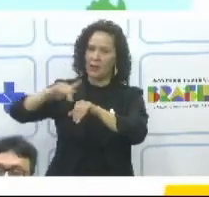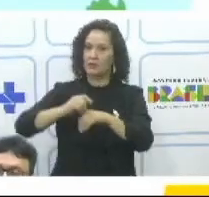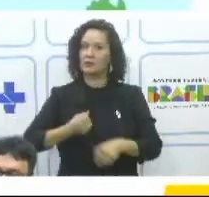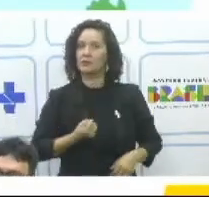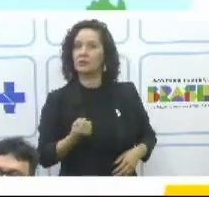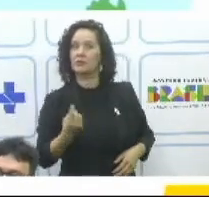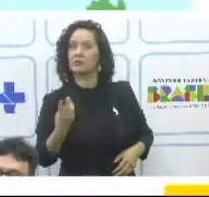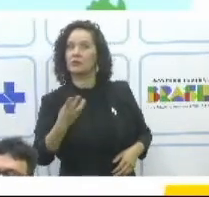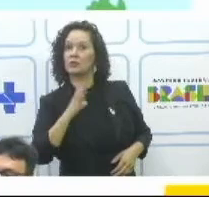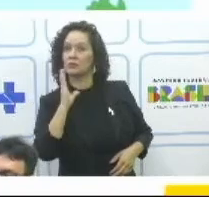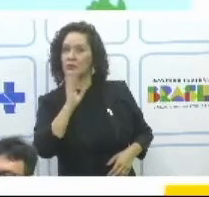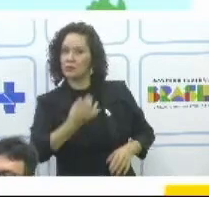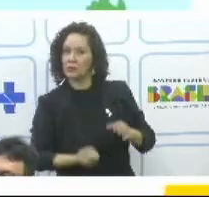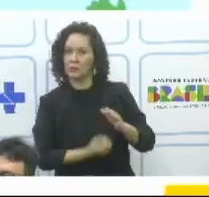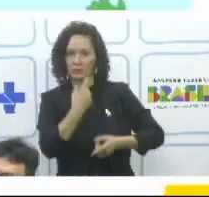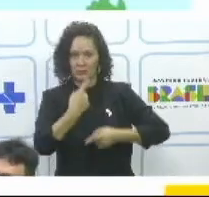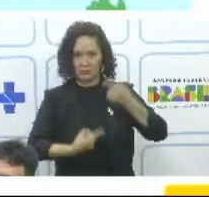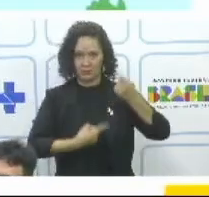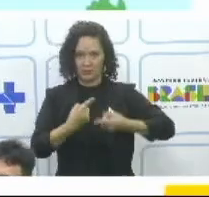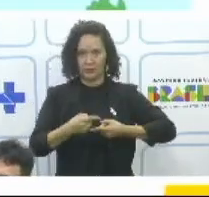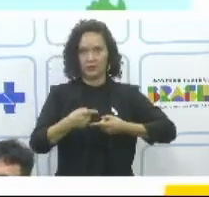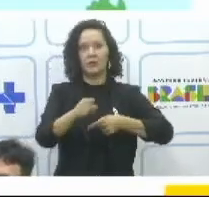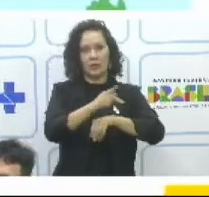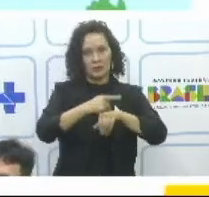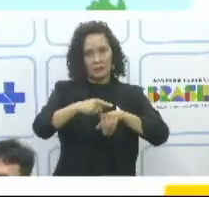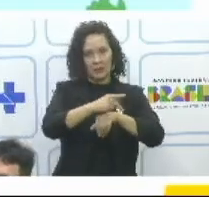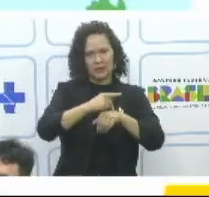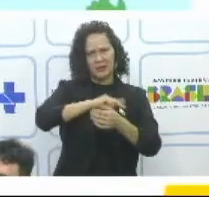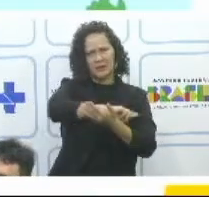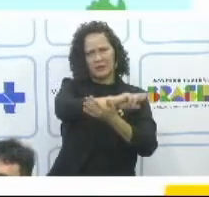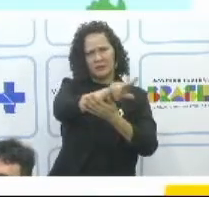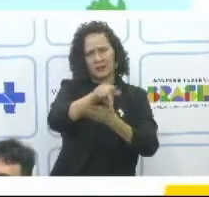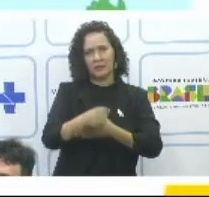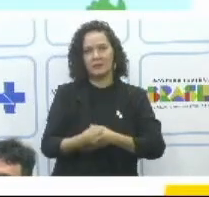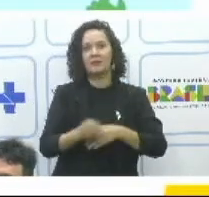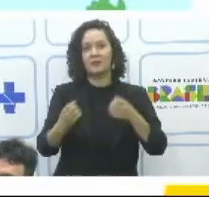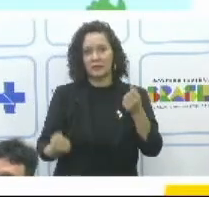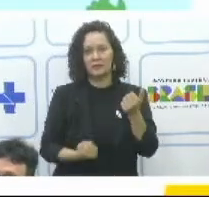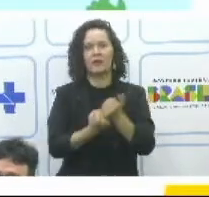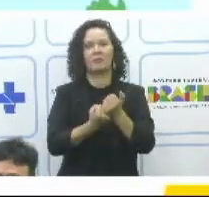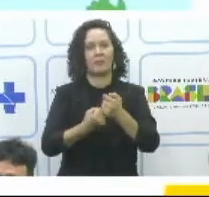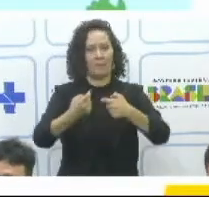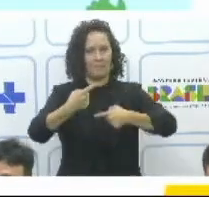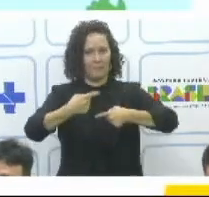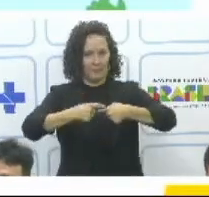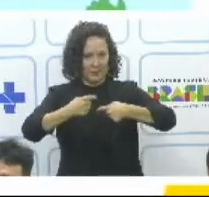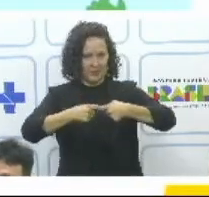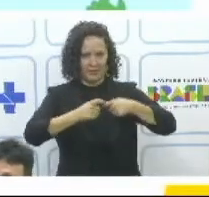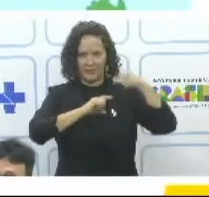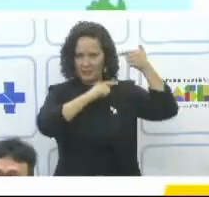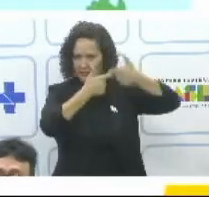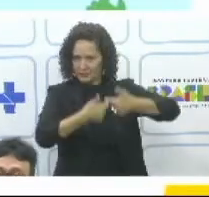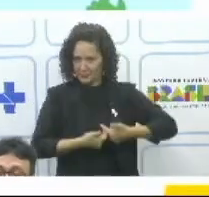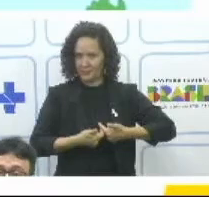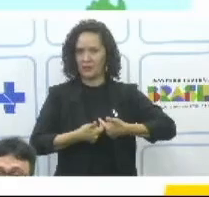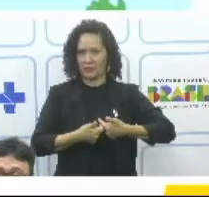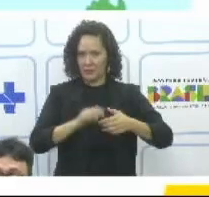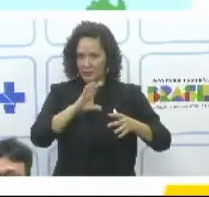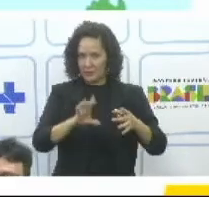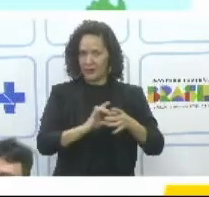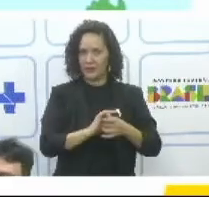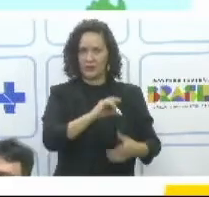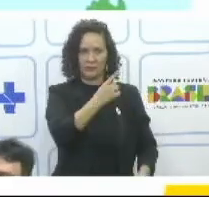políticas nacionais contemplando as medicinas tradicionais complementares e integrativas. Então, em 1999, a gente tinha apenas